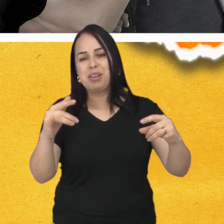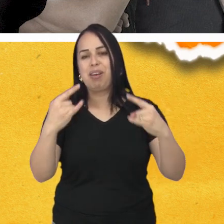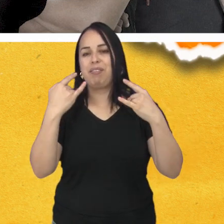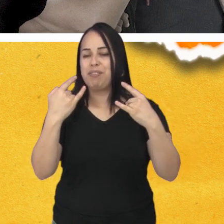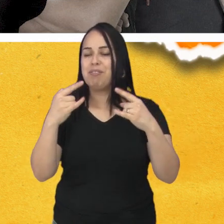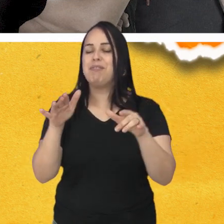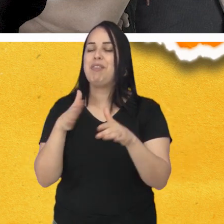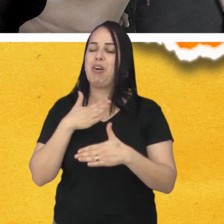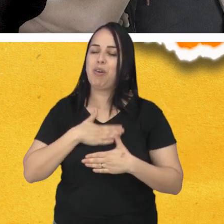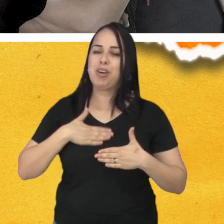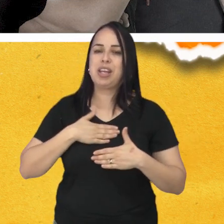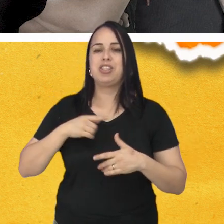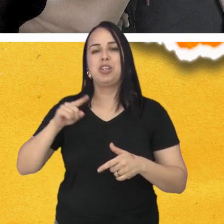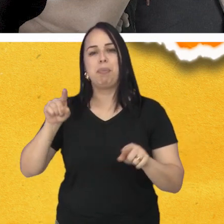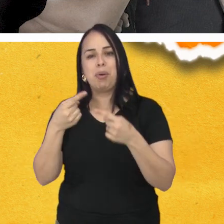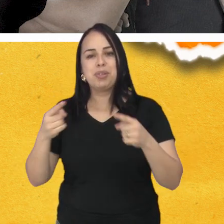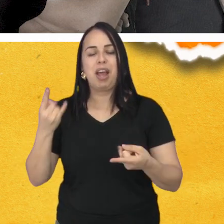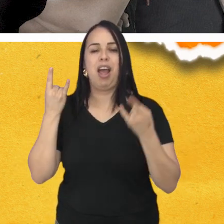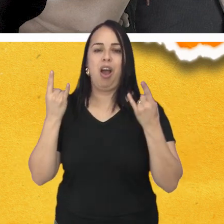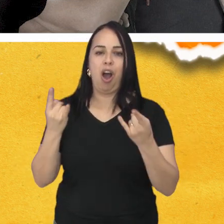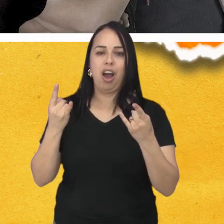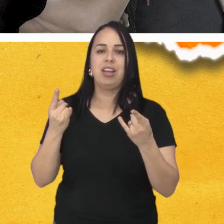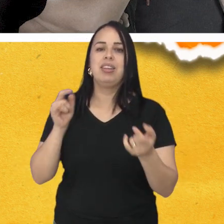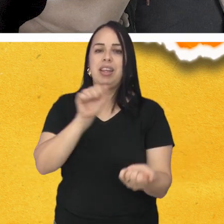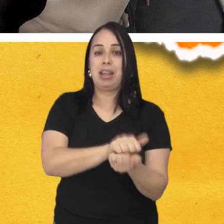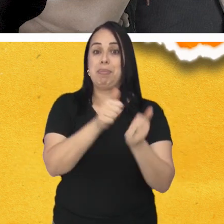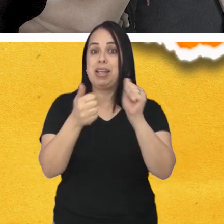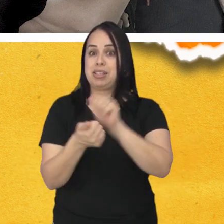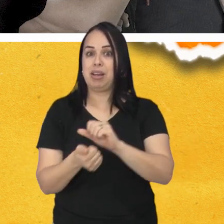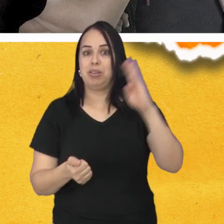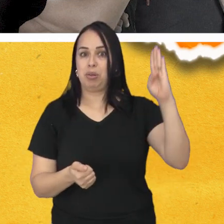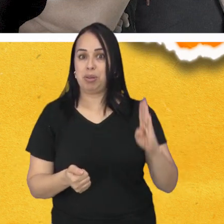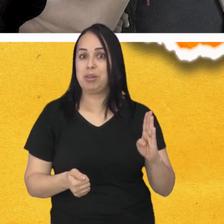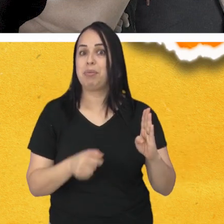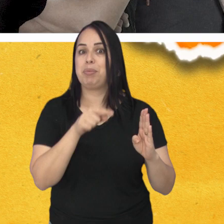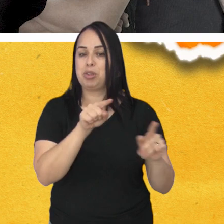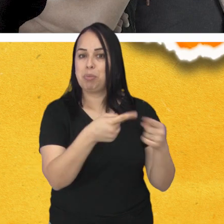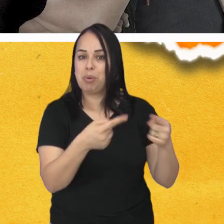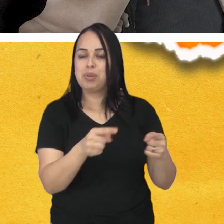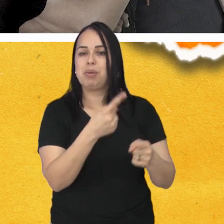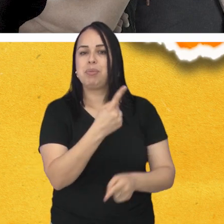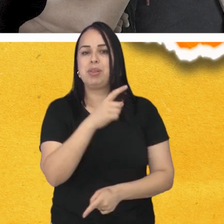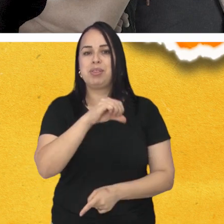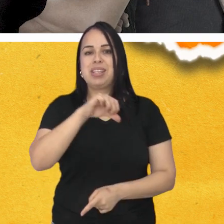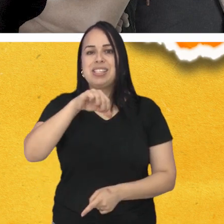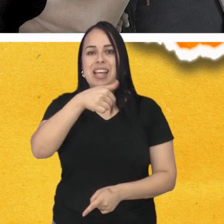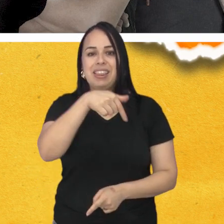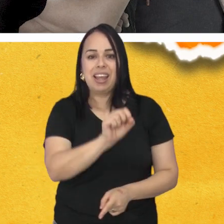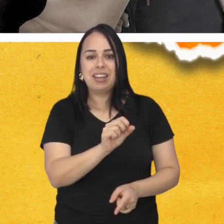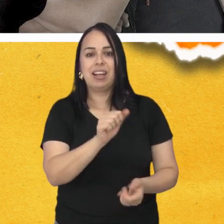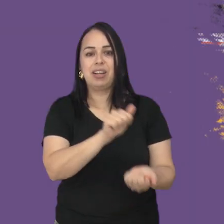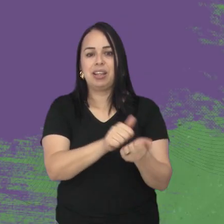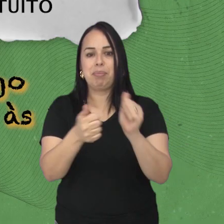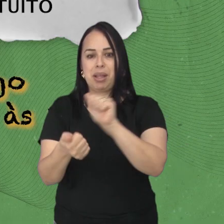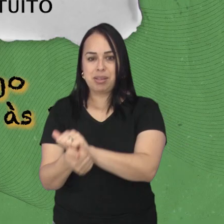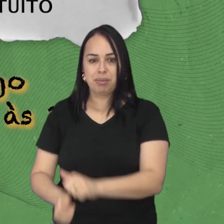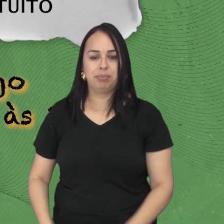com muitos clássicos do rock e versões de músicas brasileiras dos anos 1970 e